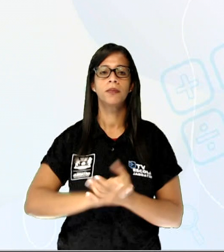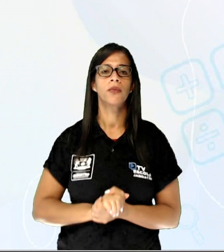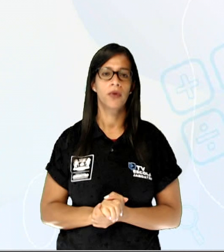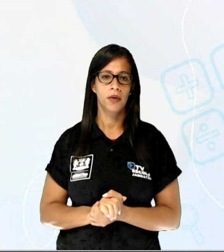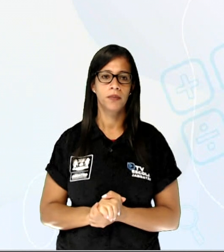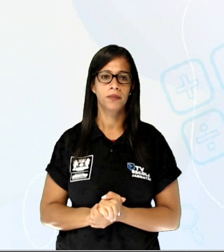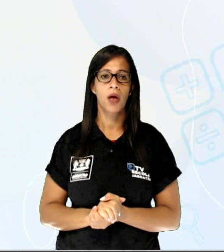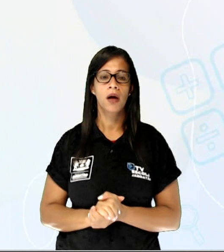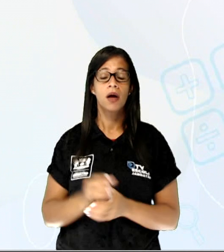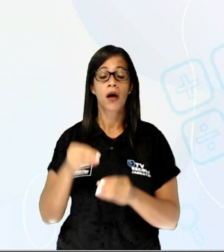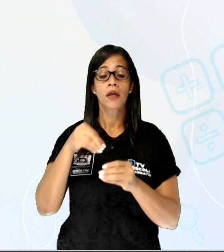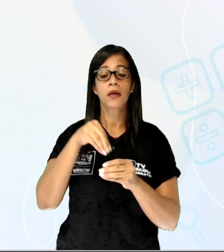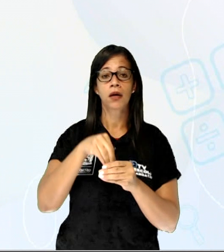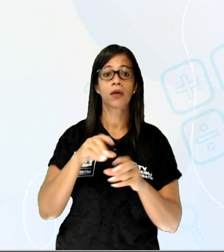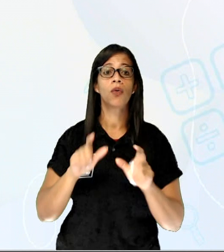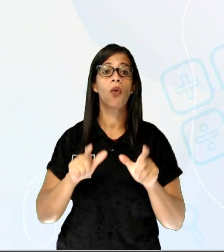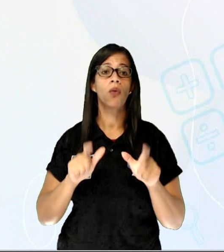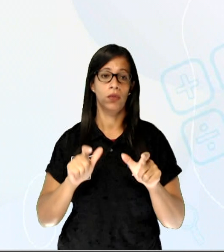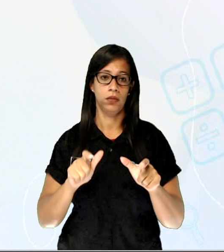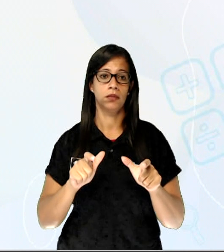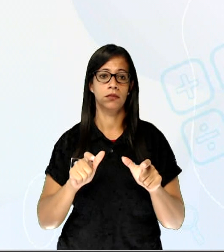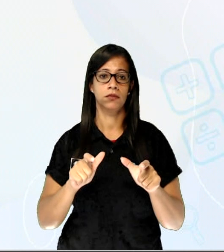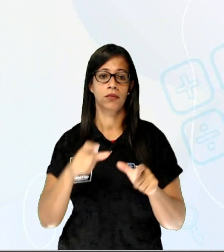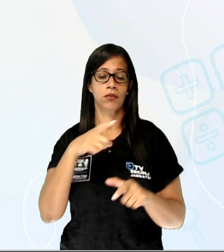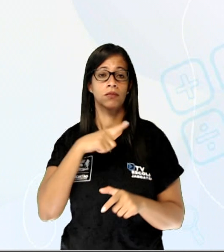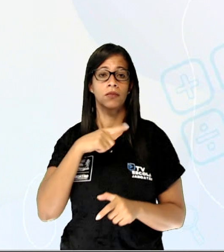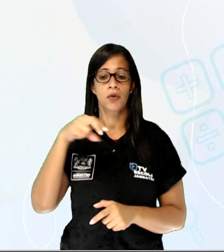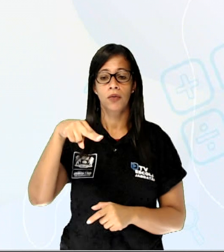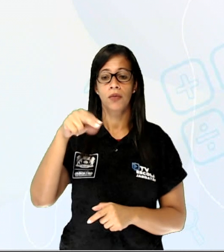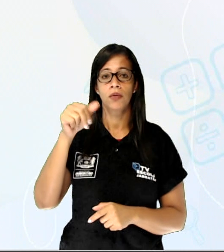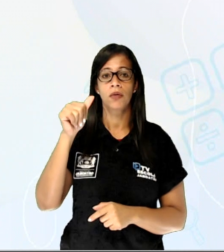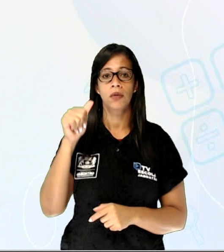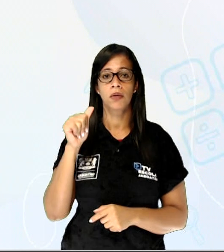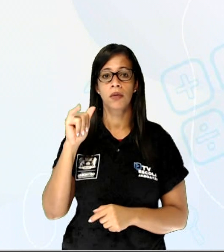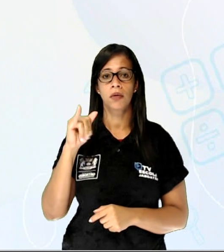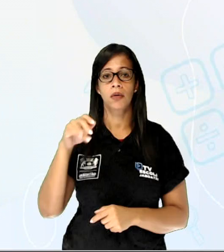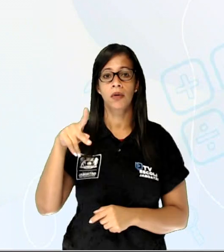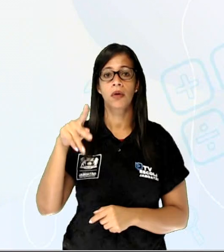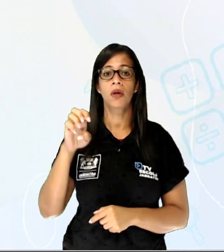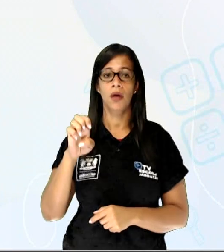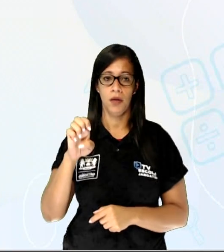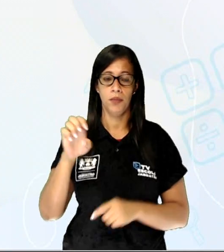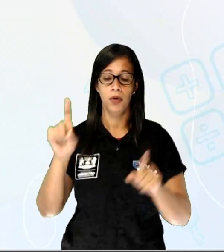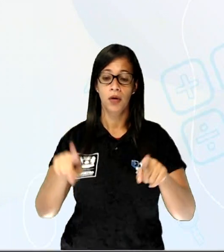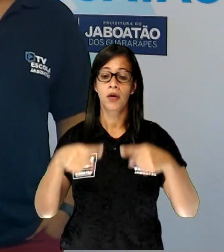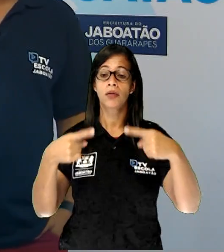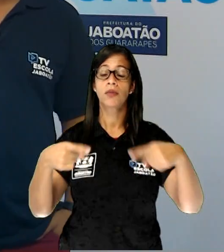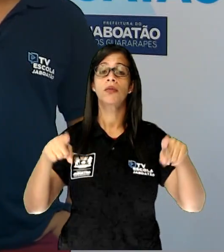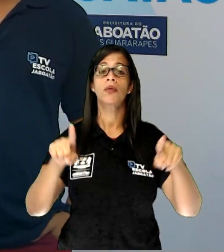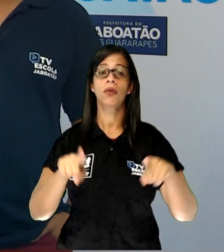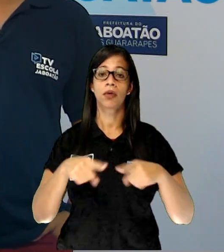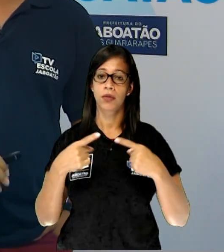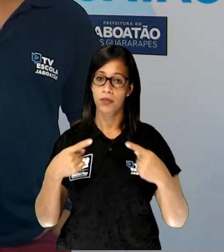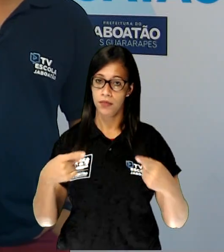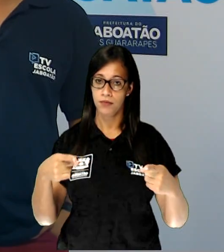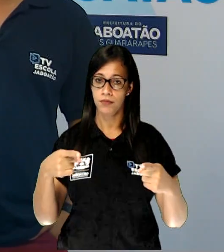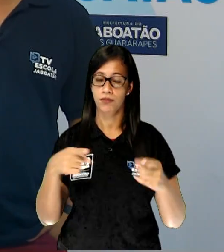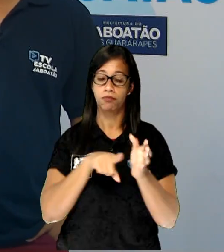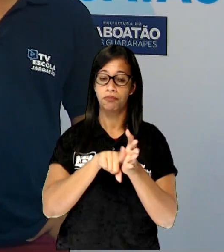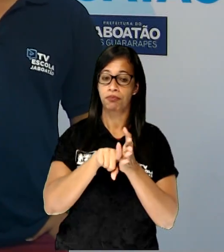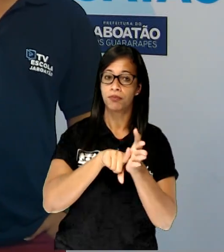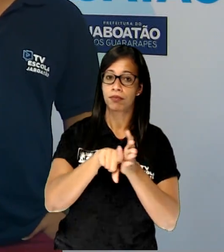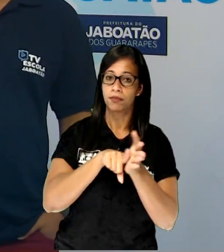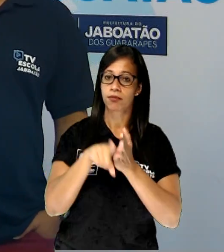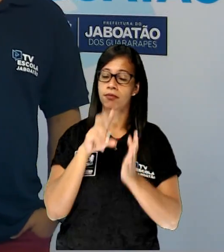onde classificamos o naipe das cordas de uma orquestra sinfônica. Aí vocês vão dar a